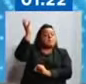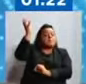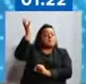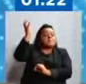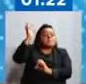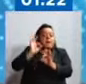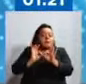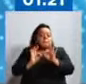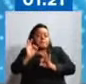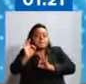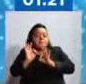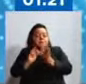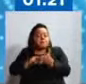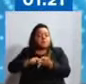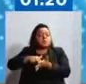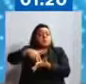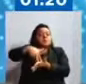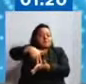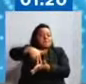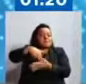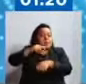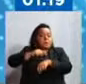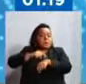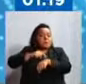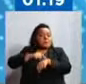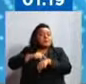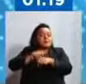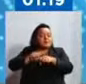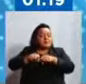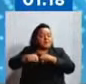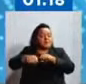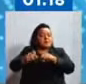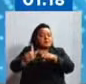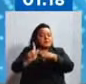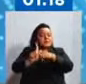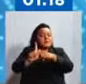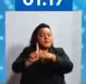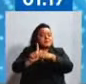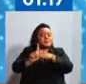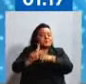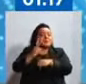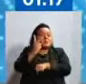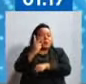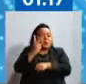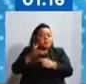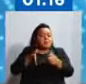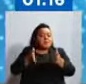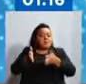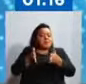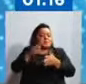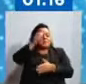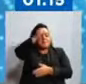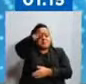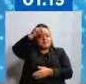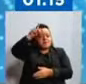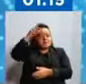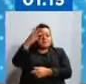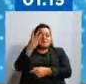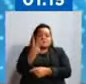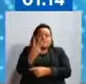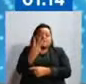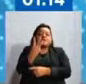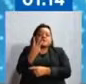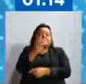preparar para assumir esse momento. Me formei em gestão pública, dois mandatos de prefeito, três mandatos de deputado federal,